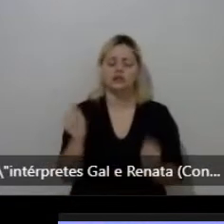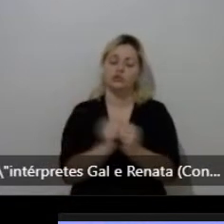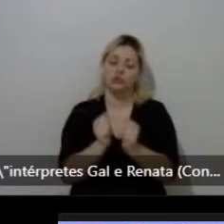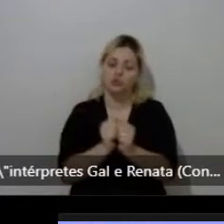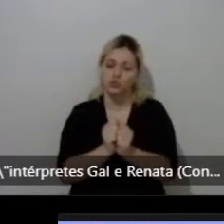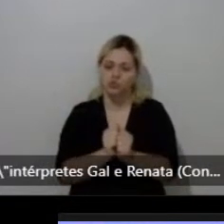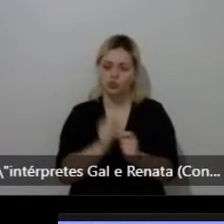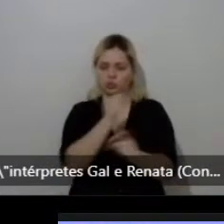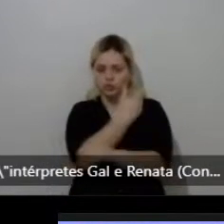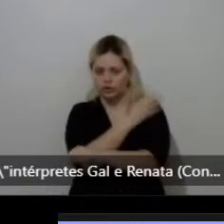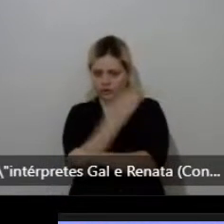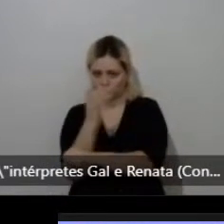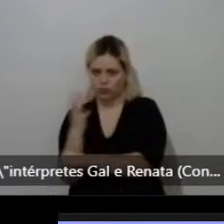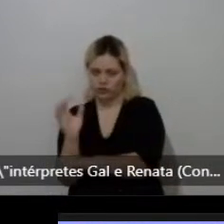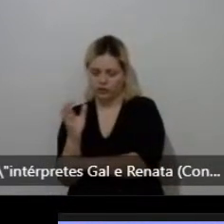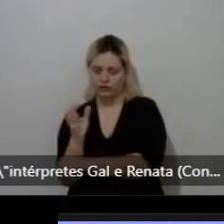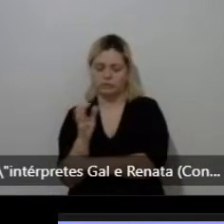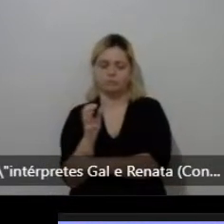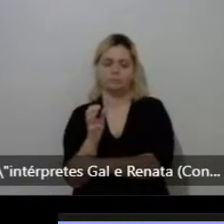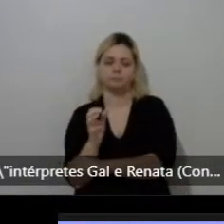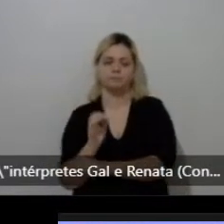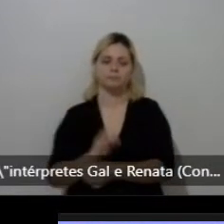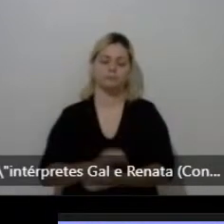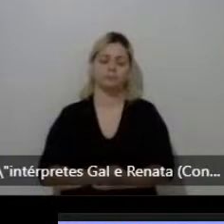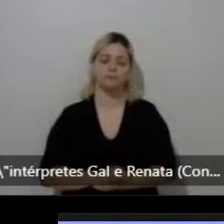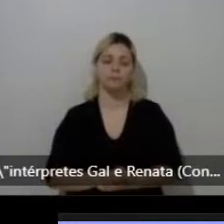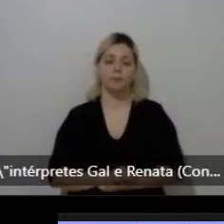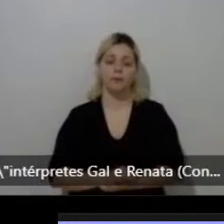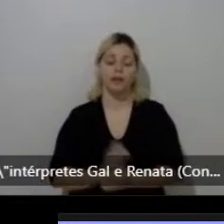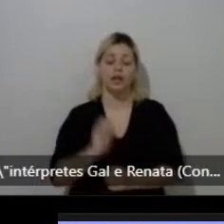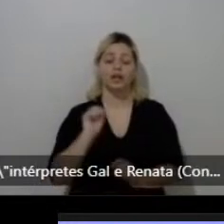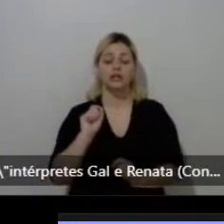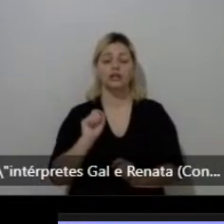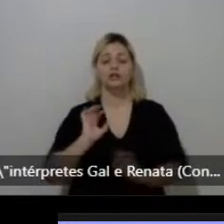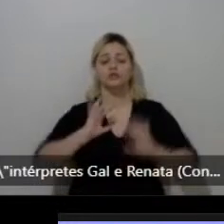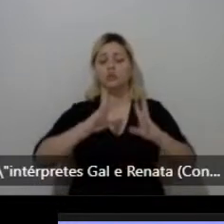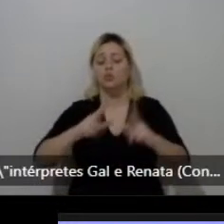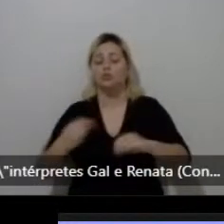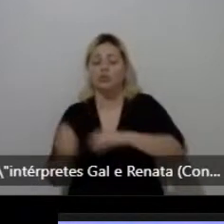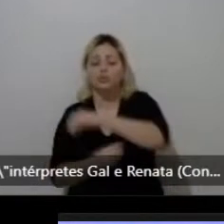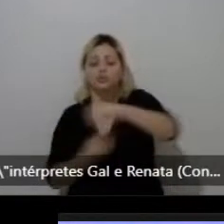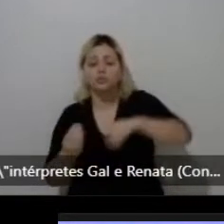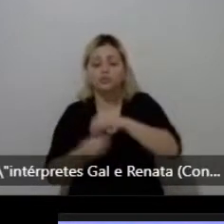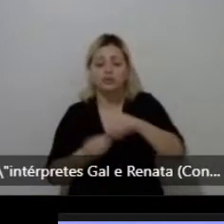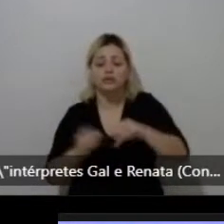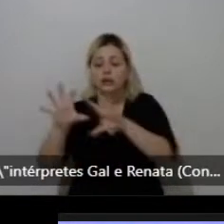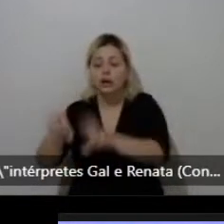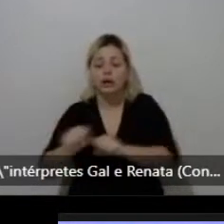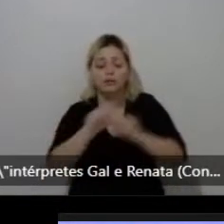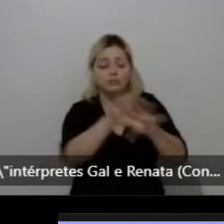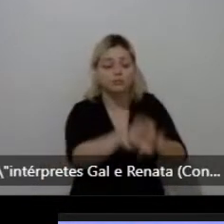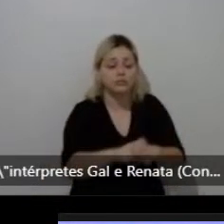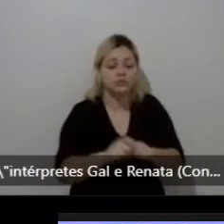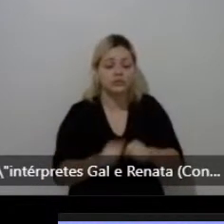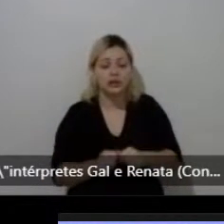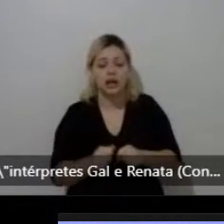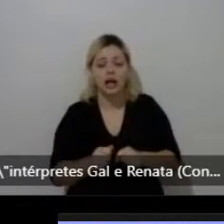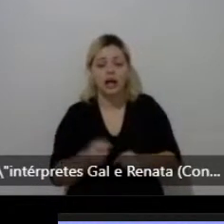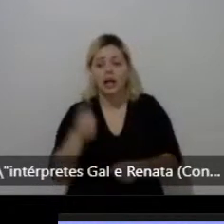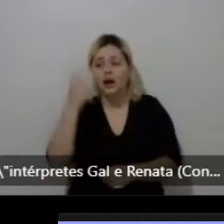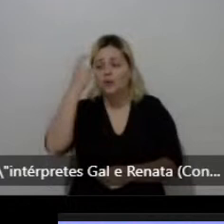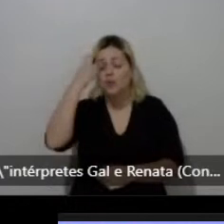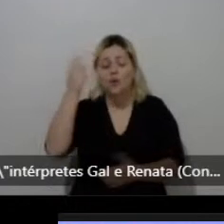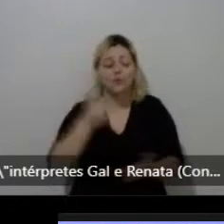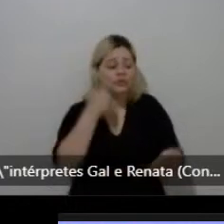ele está focando um pouco na dimensão que esses movimentos que vão buscar uma identidade ancestral têm uma relação